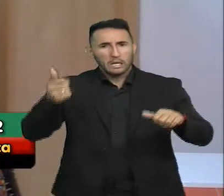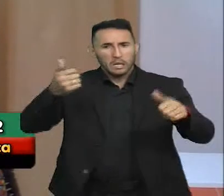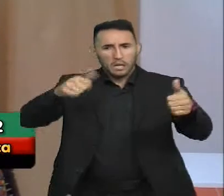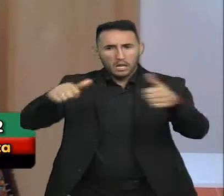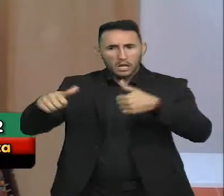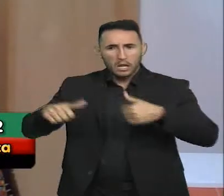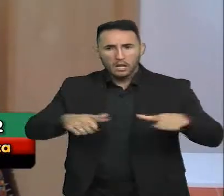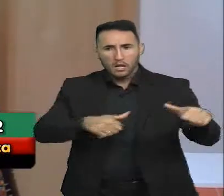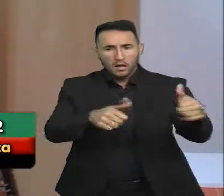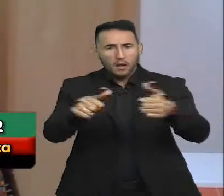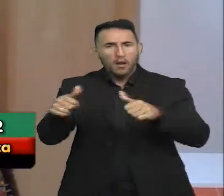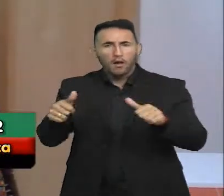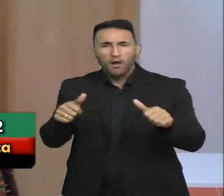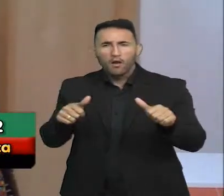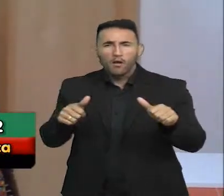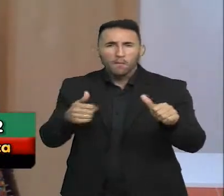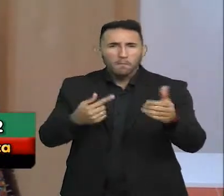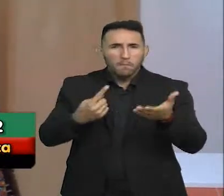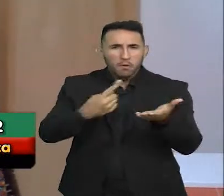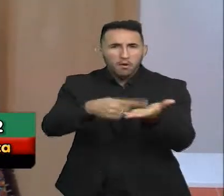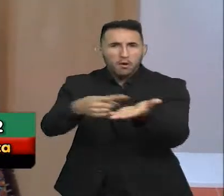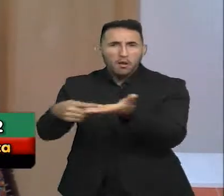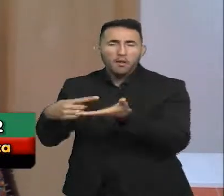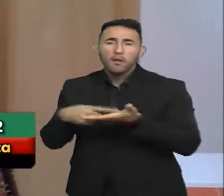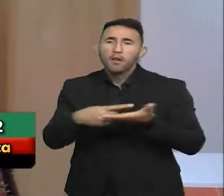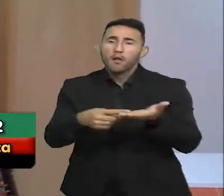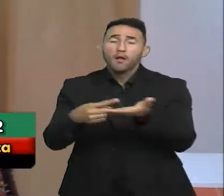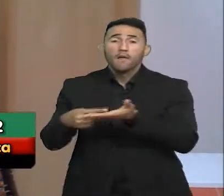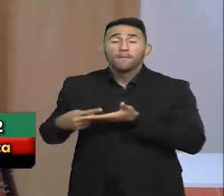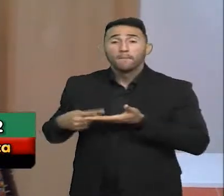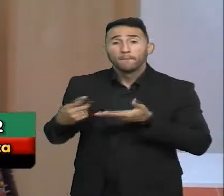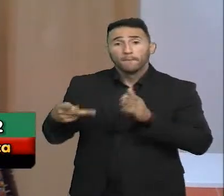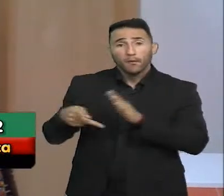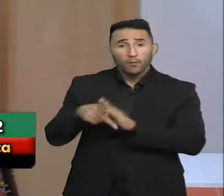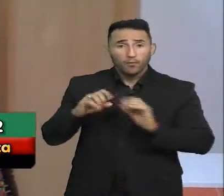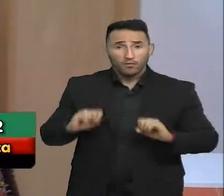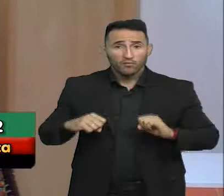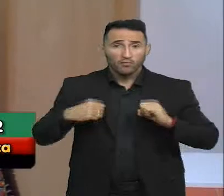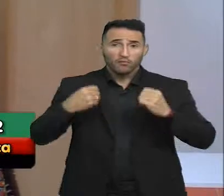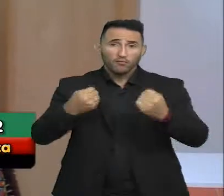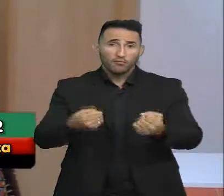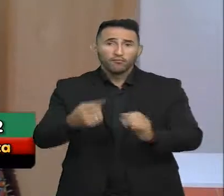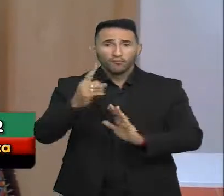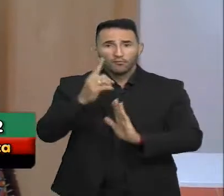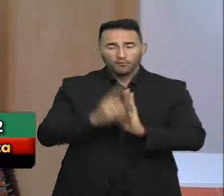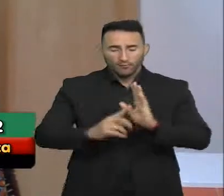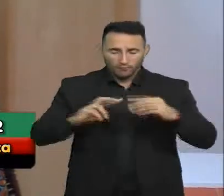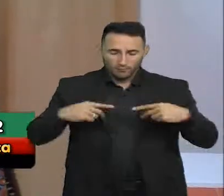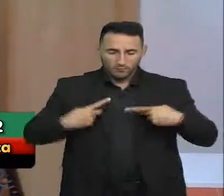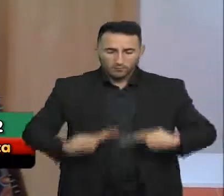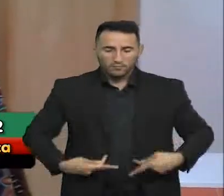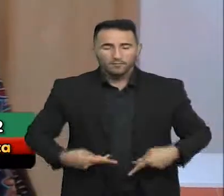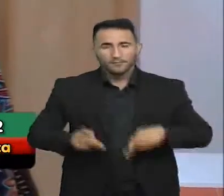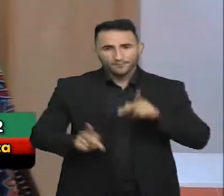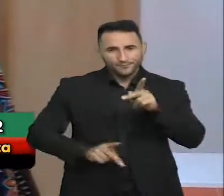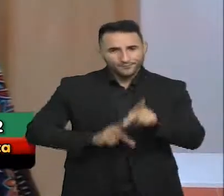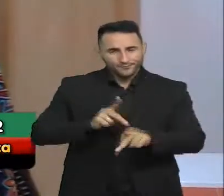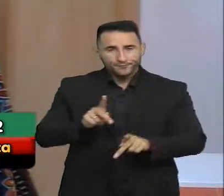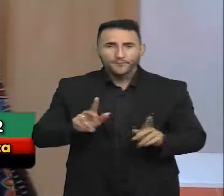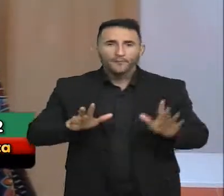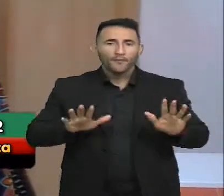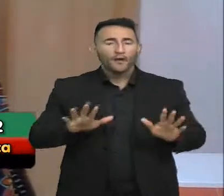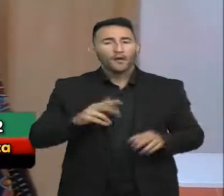análise e, principalmente, o compromisso enquanto garantia e defesa dos direitos humanos. E aí eu uso,